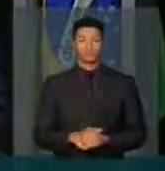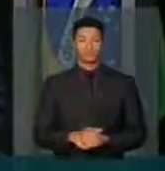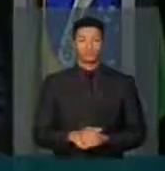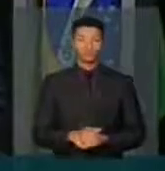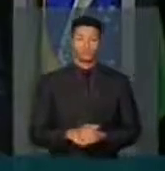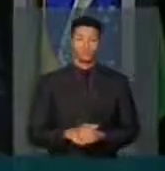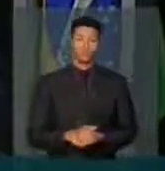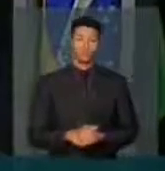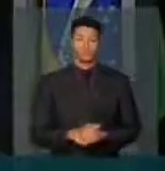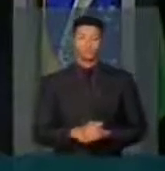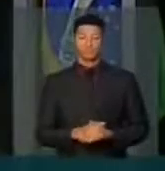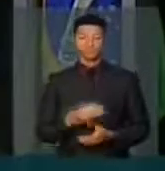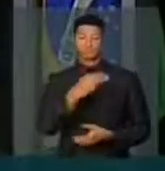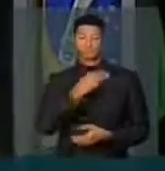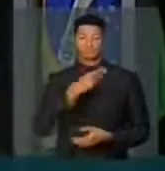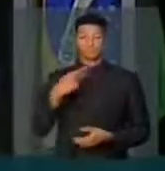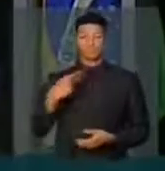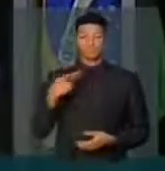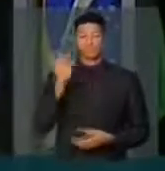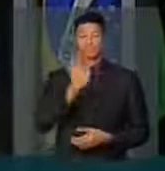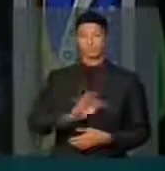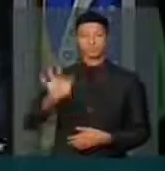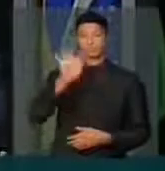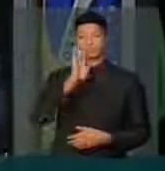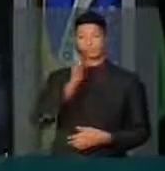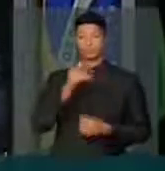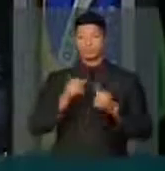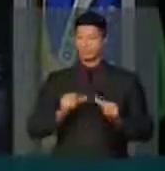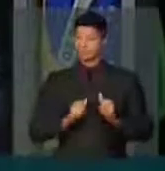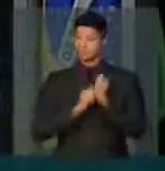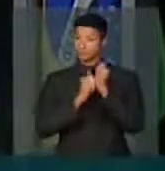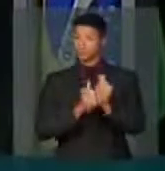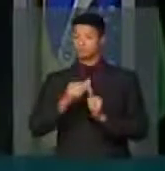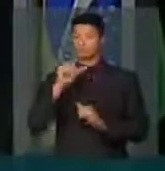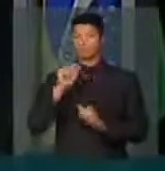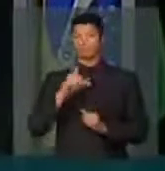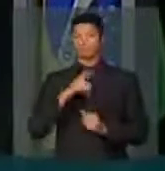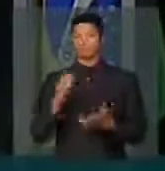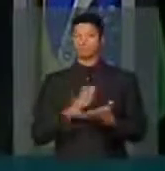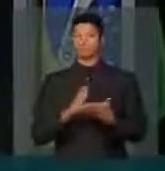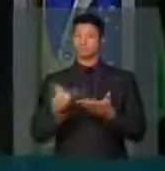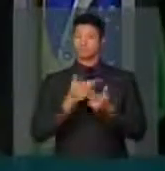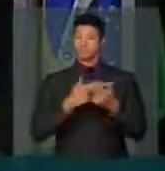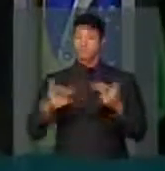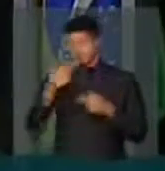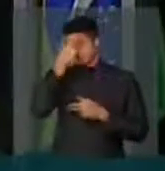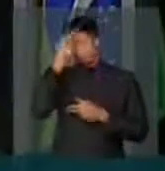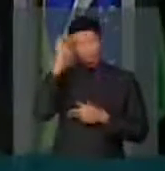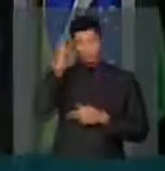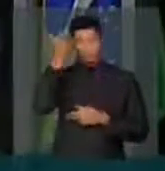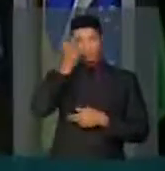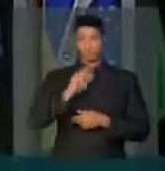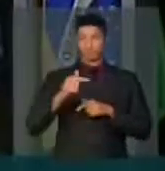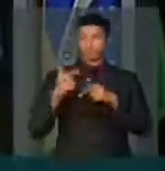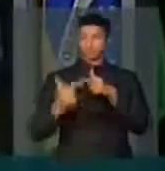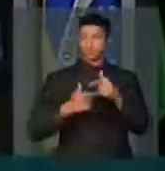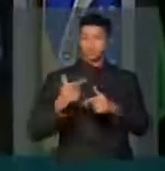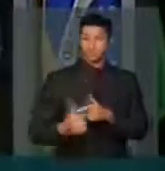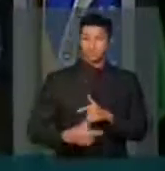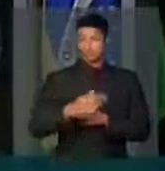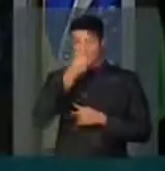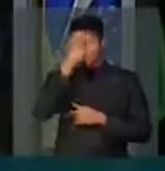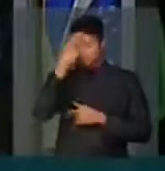O Ministério Público Federal já está acompanhando isso. Tem alguns casos de pessoas que ganham no trabalho, são casos